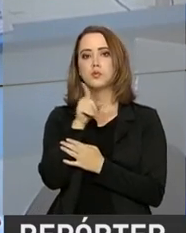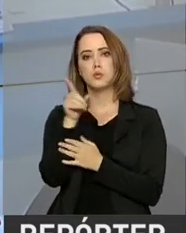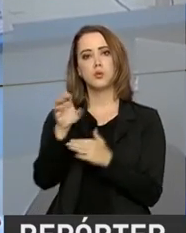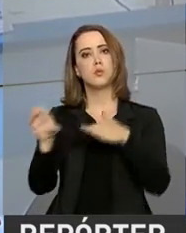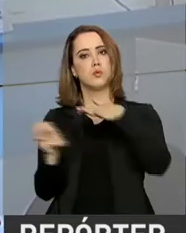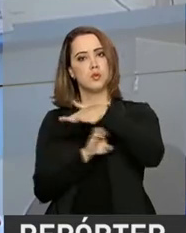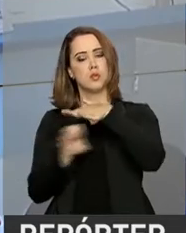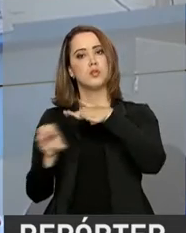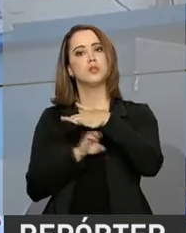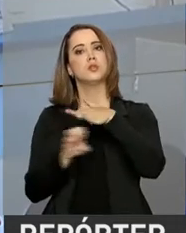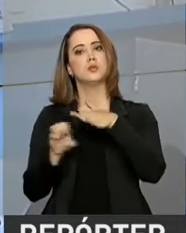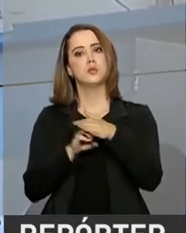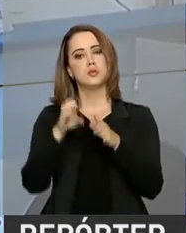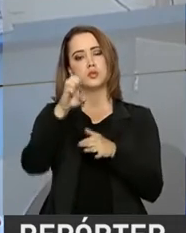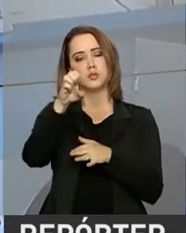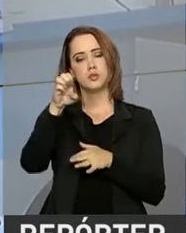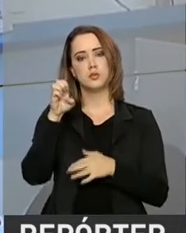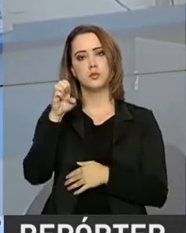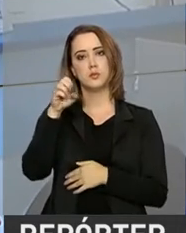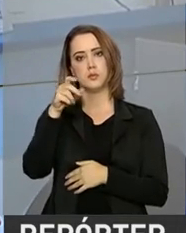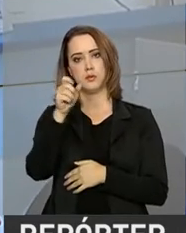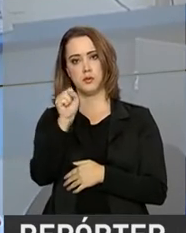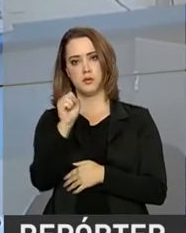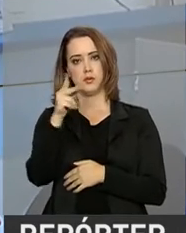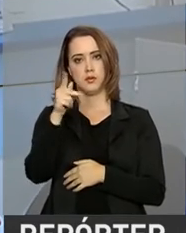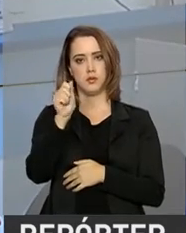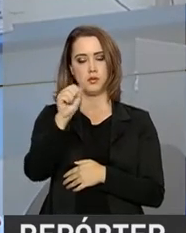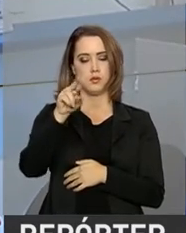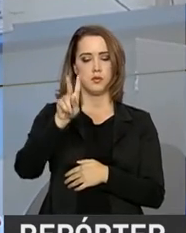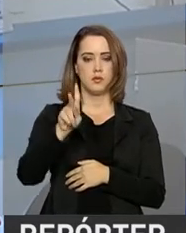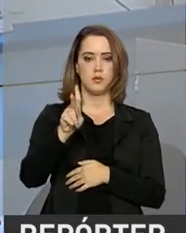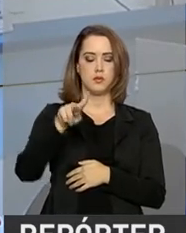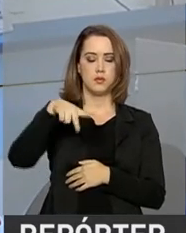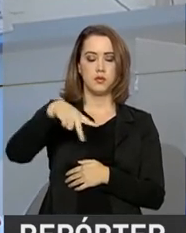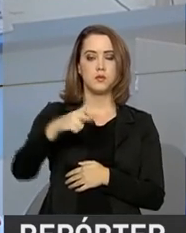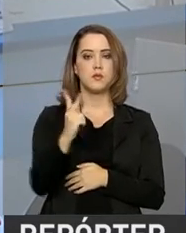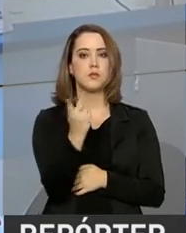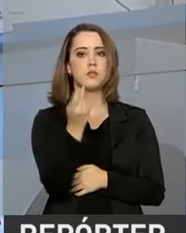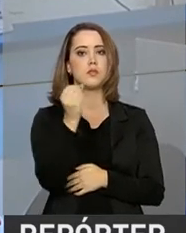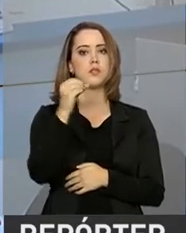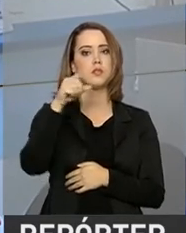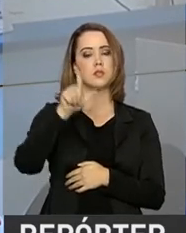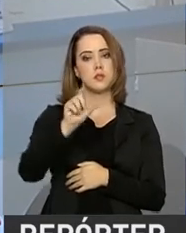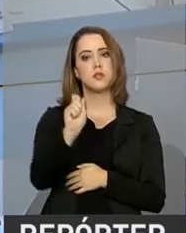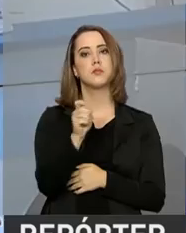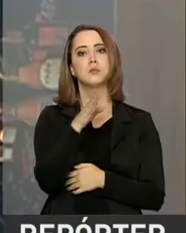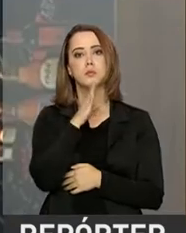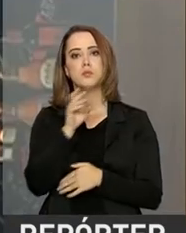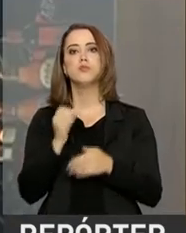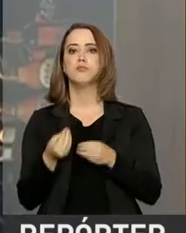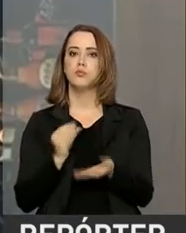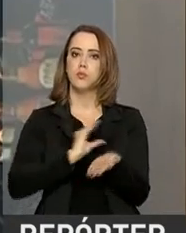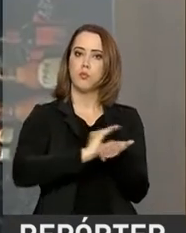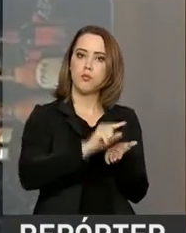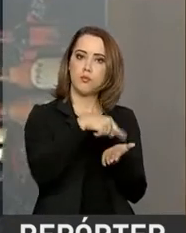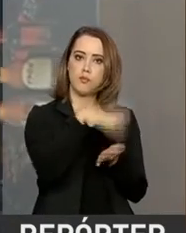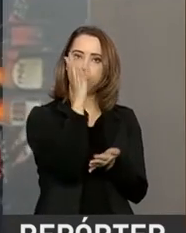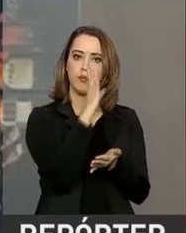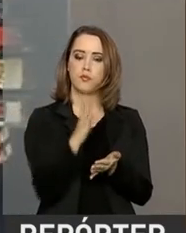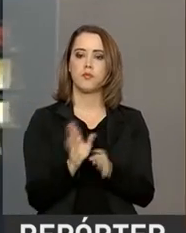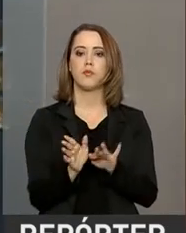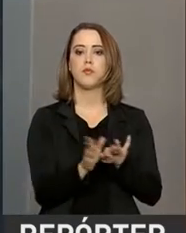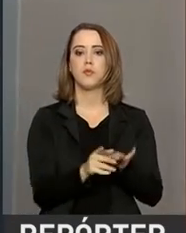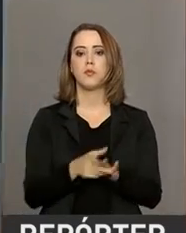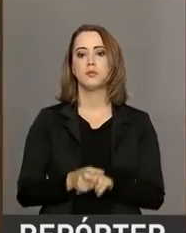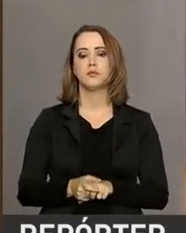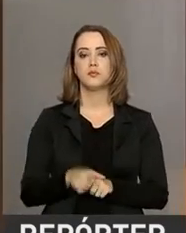espanhola que acredita nas oportunidades e no potencial de crescimento brasileiro taí